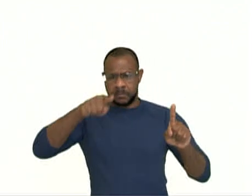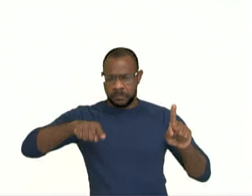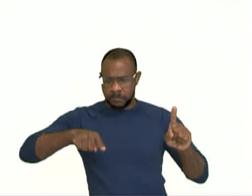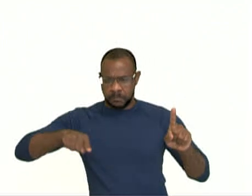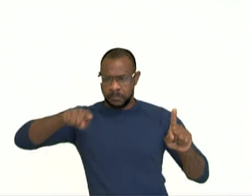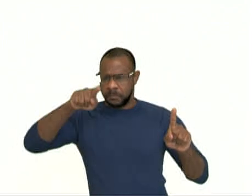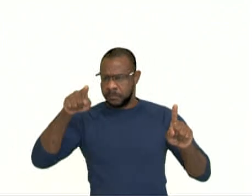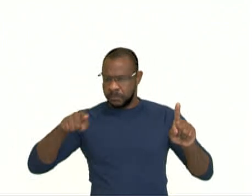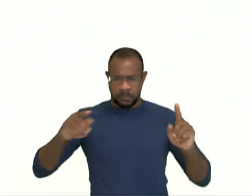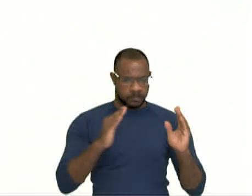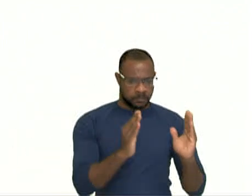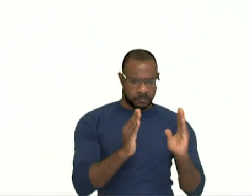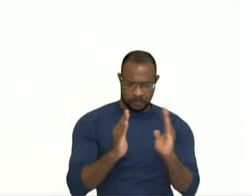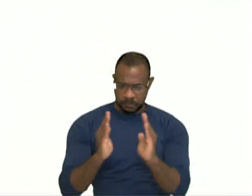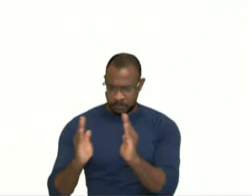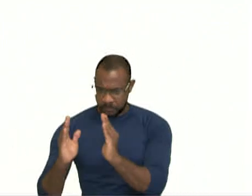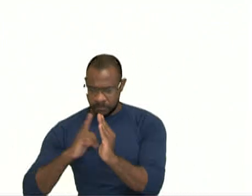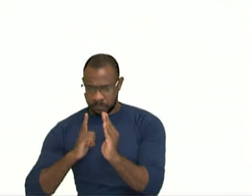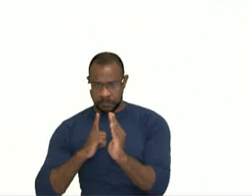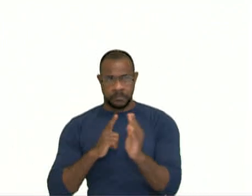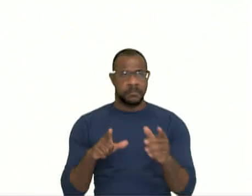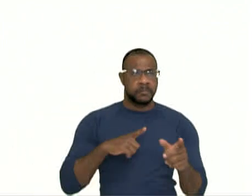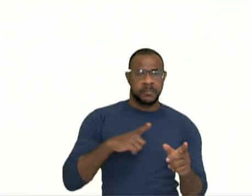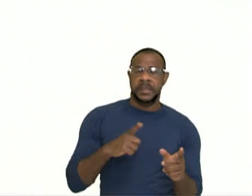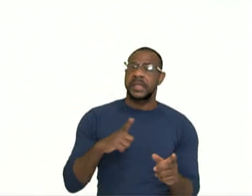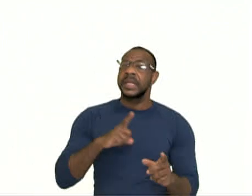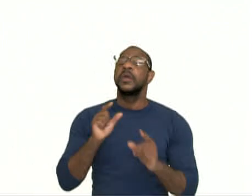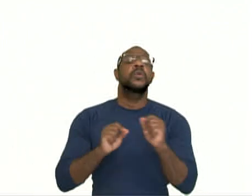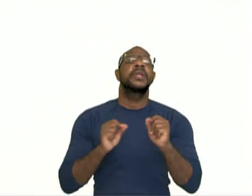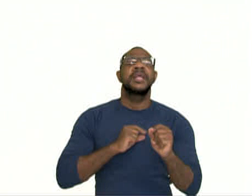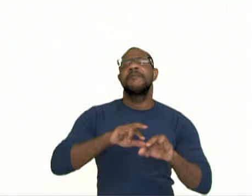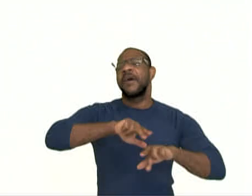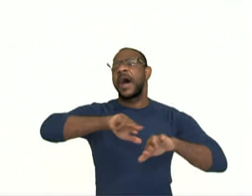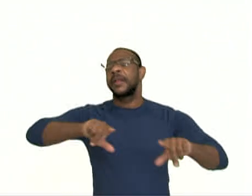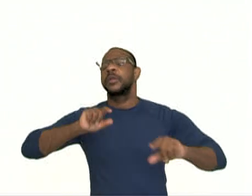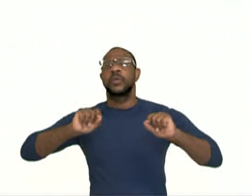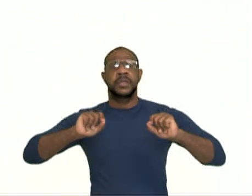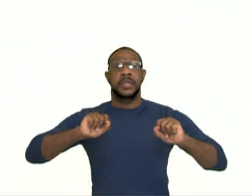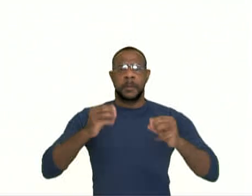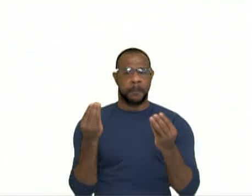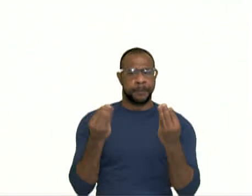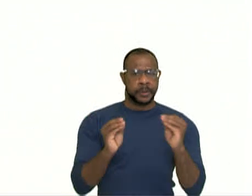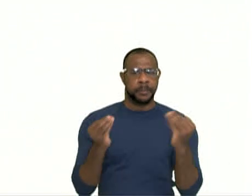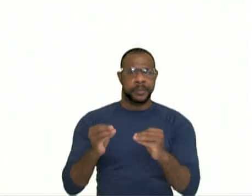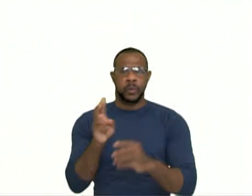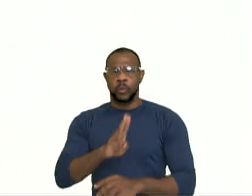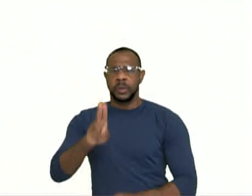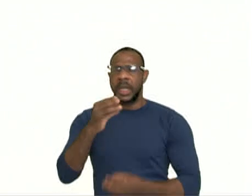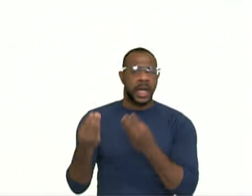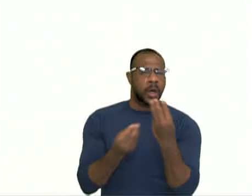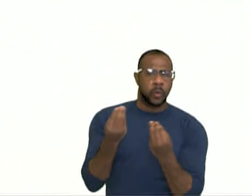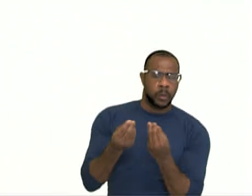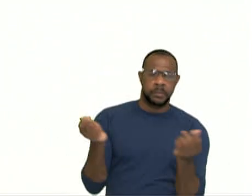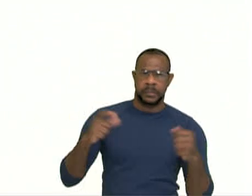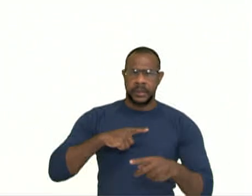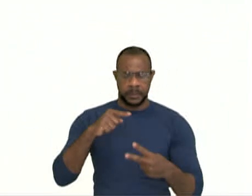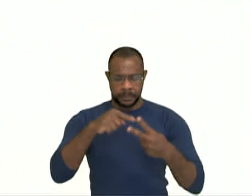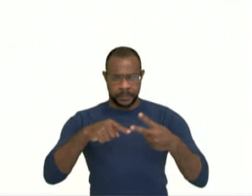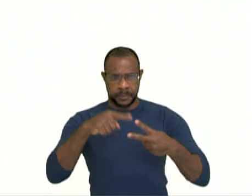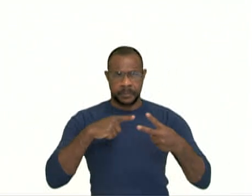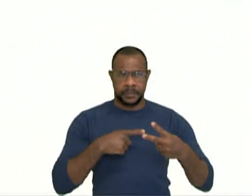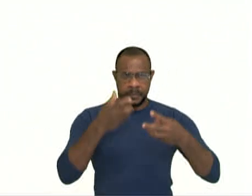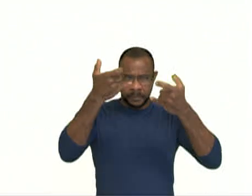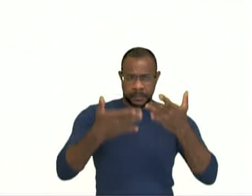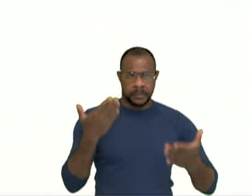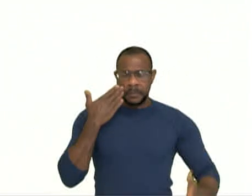é a cossenoide, e ela possui dezenas de aplicações. Essas duas que a gente tem aqui